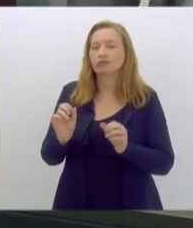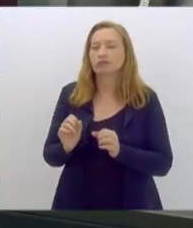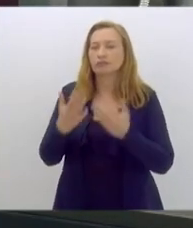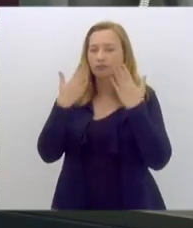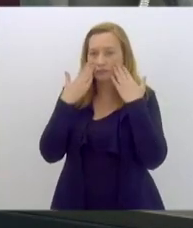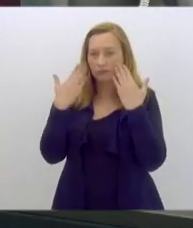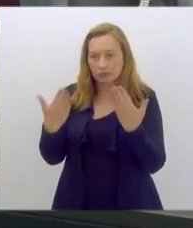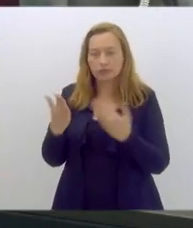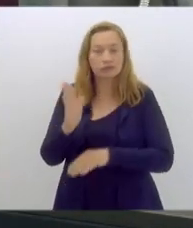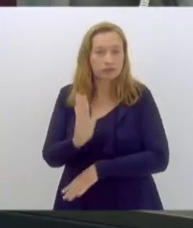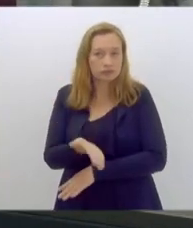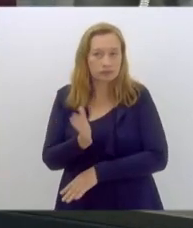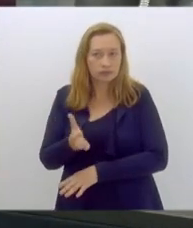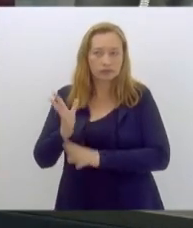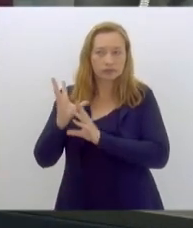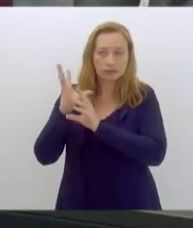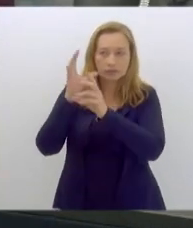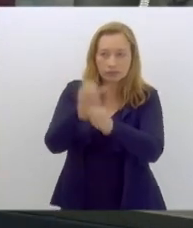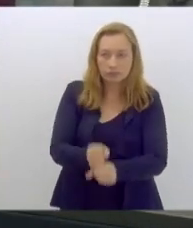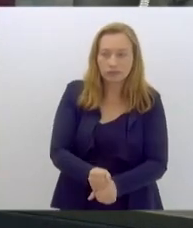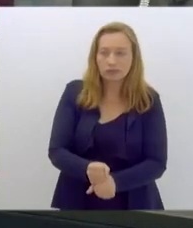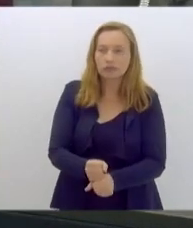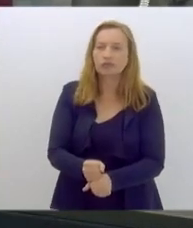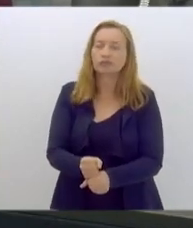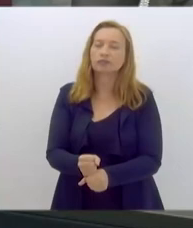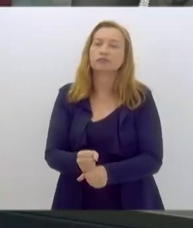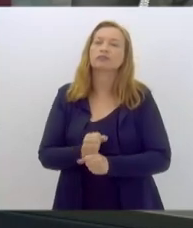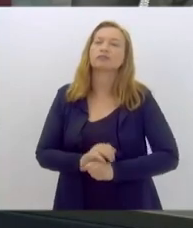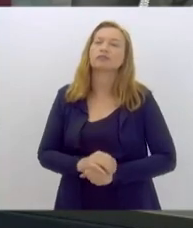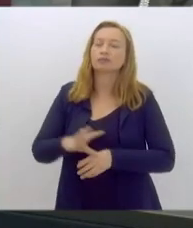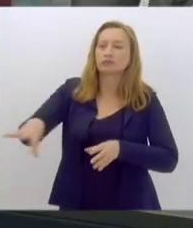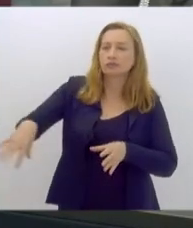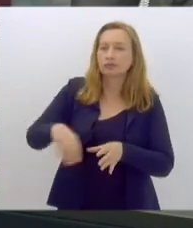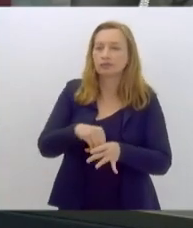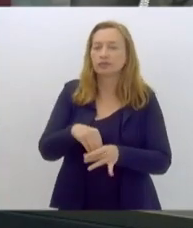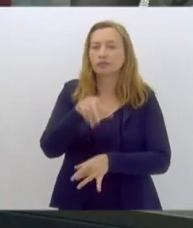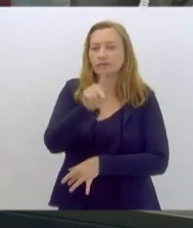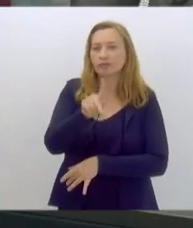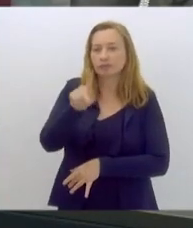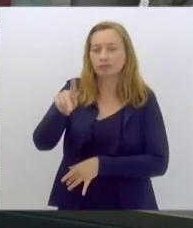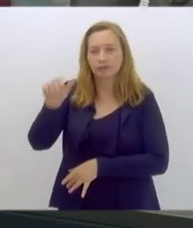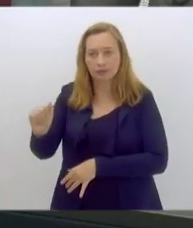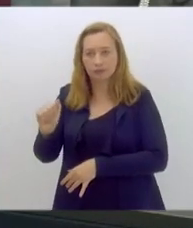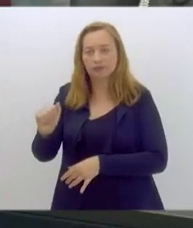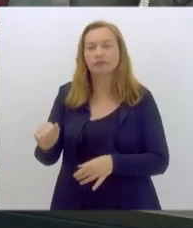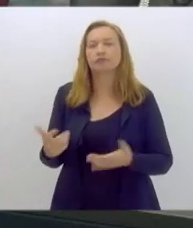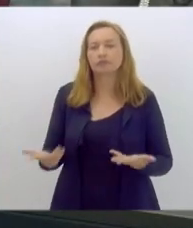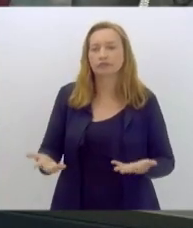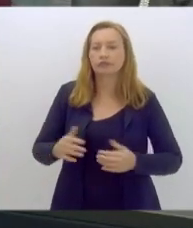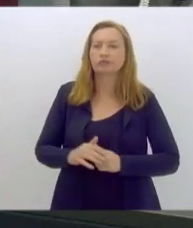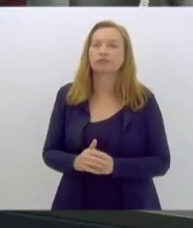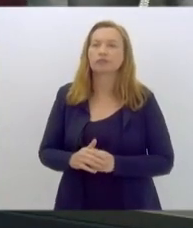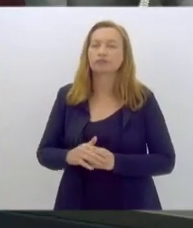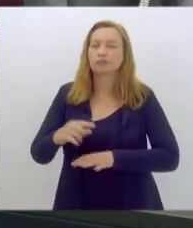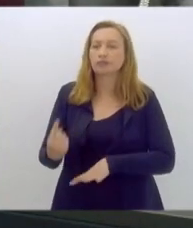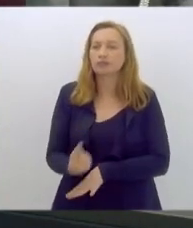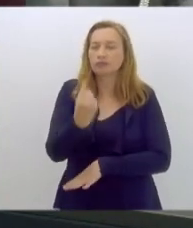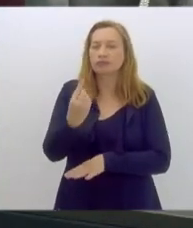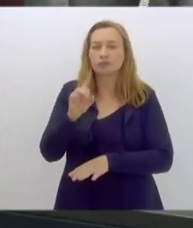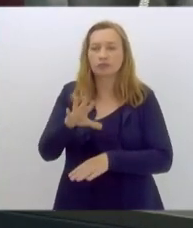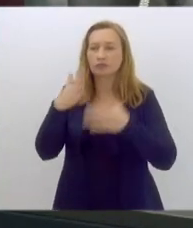apresentação que ela engloba tanto a revisão do PPA quanto Apelou Então a gente vai fazer uma única